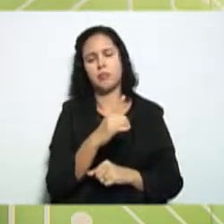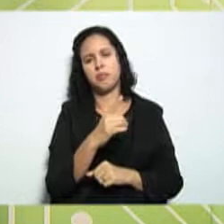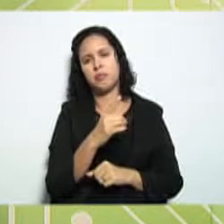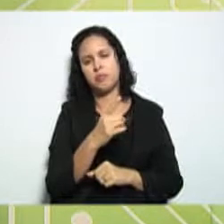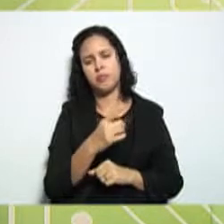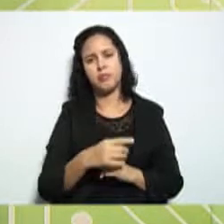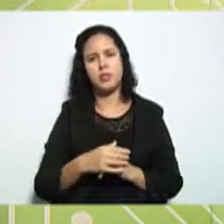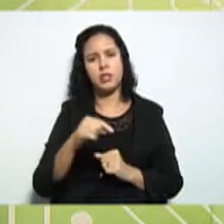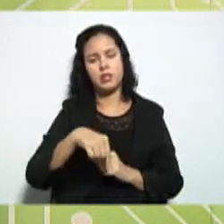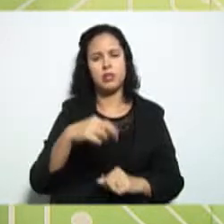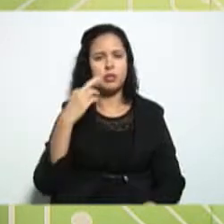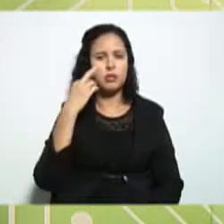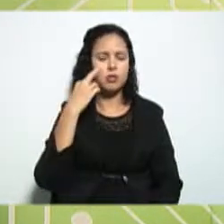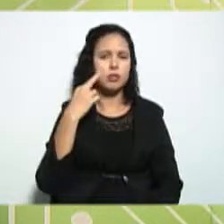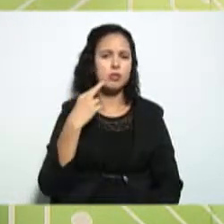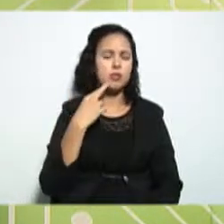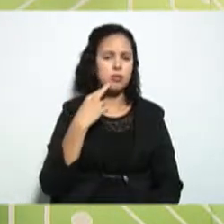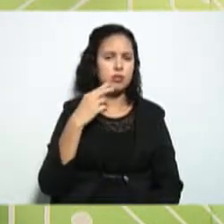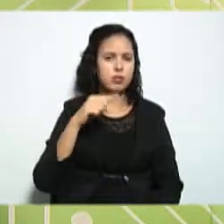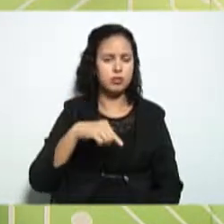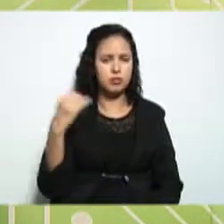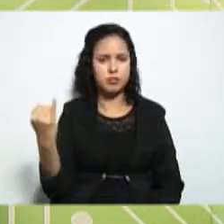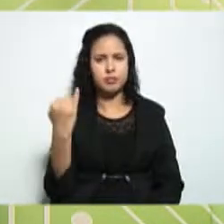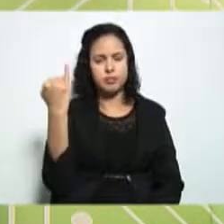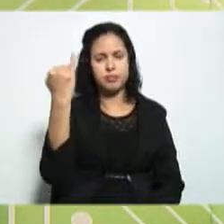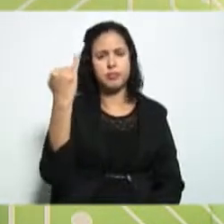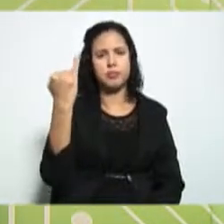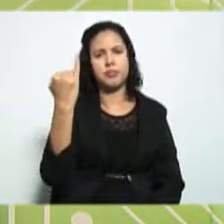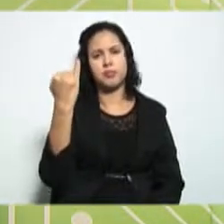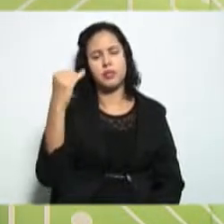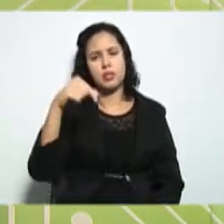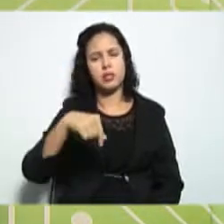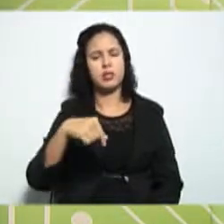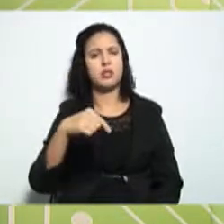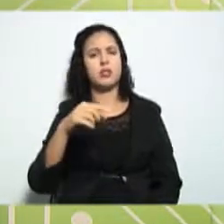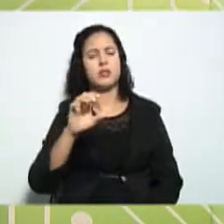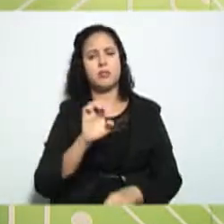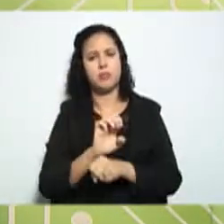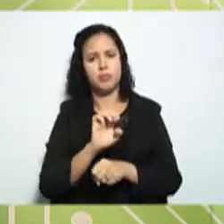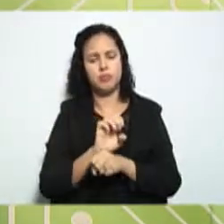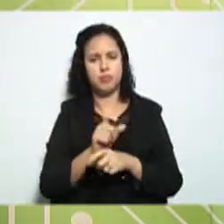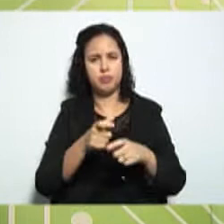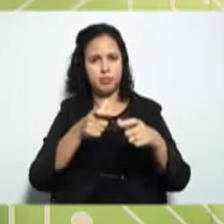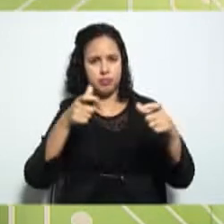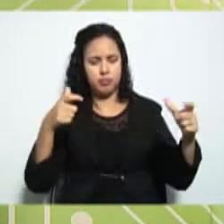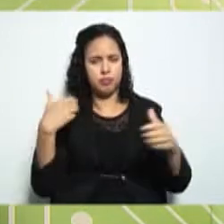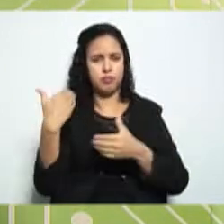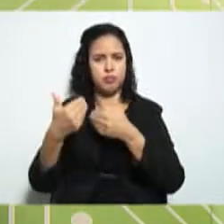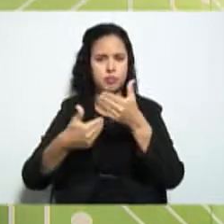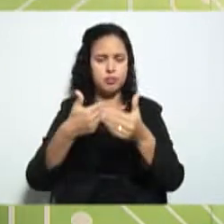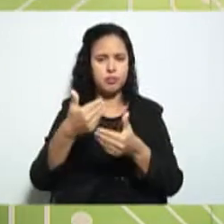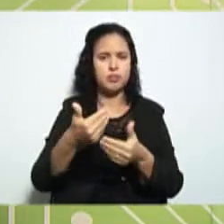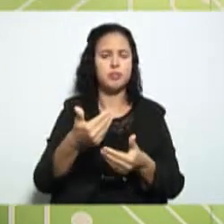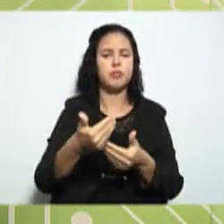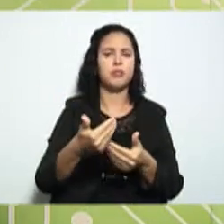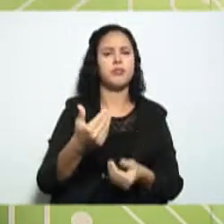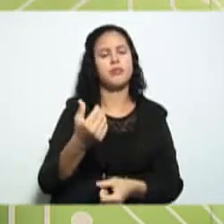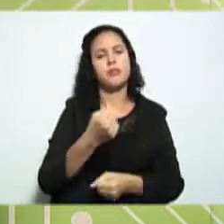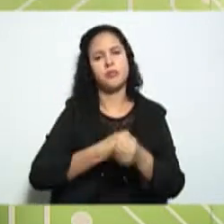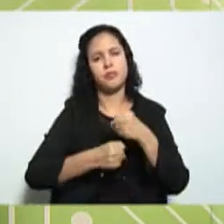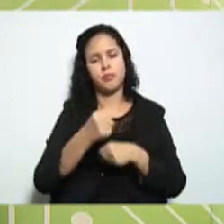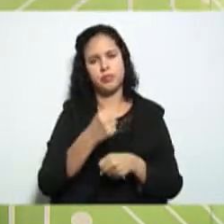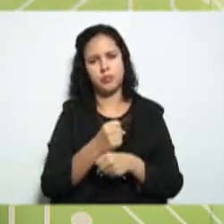aqui para Rondônia isso é especialmente importante, porque o jeito que nosso estado cresceu e foi desenvolvido, né, na década de 70, década de 80, a gente